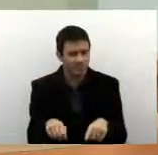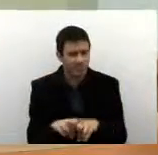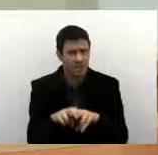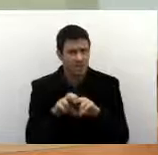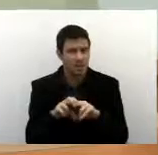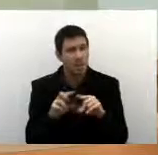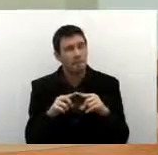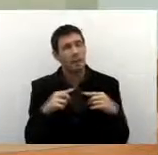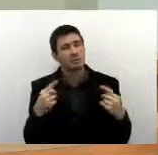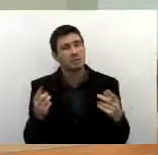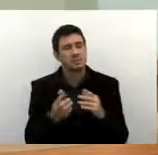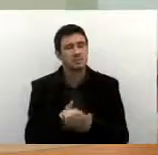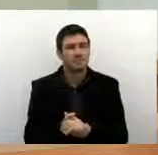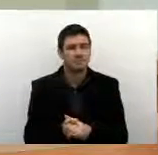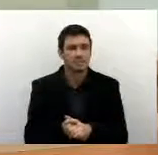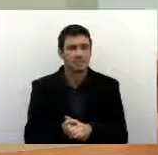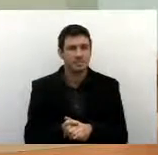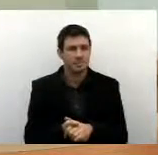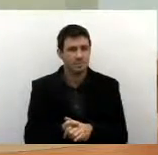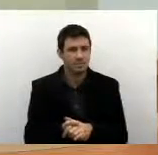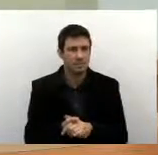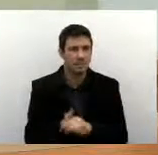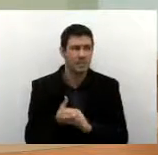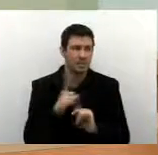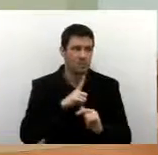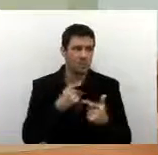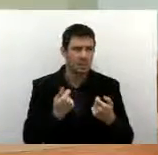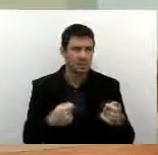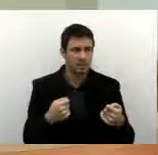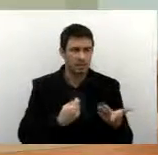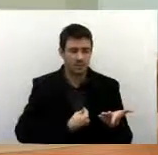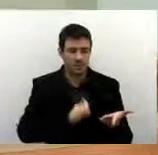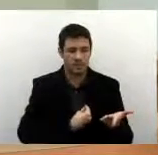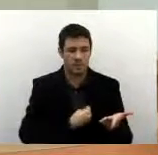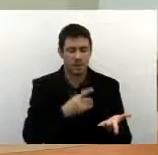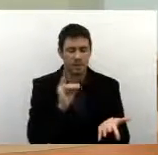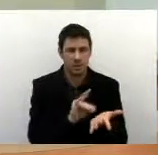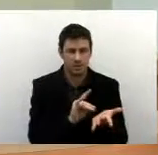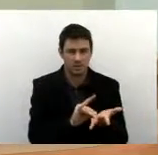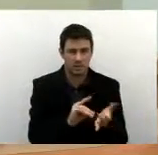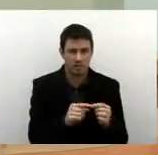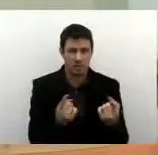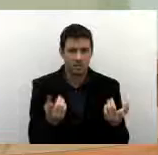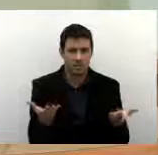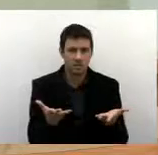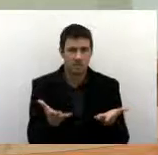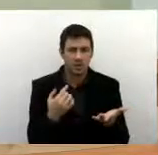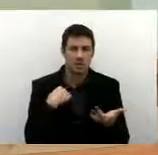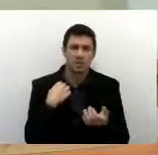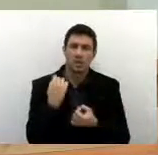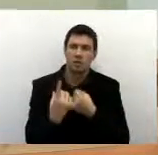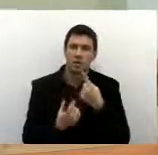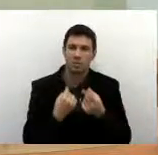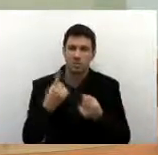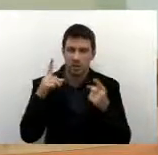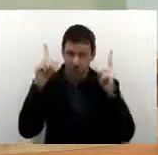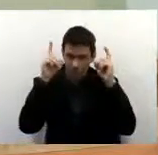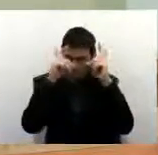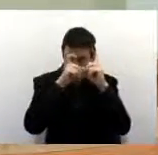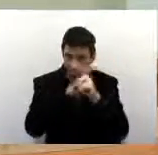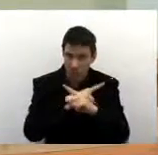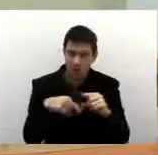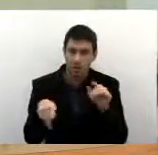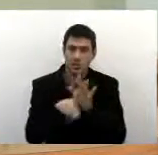Mas temos que viver a realidade. E nós temos tido alguma dificuldade, não na Secretaria de